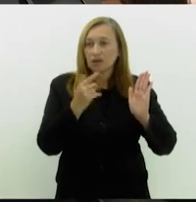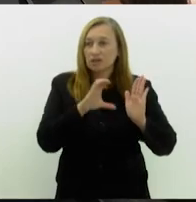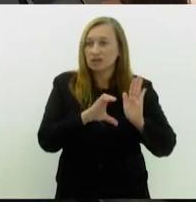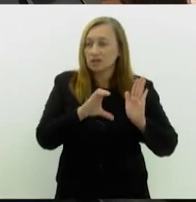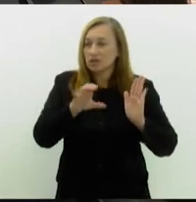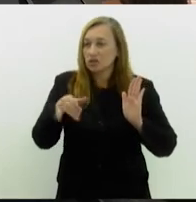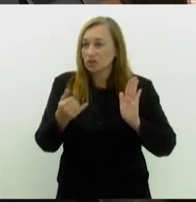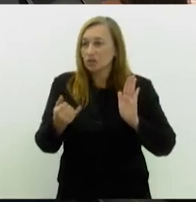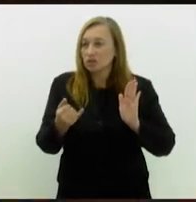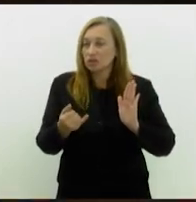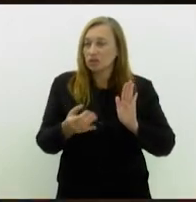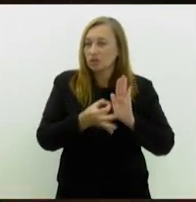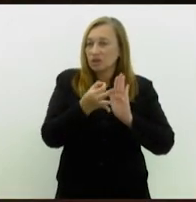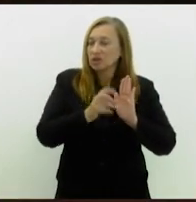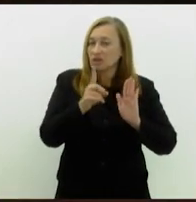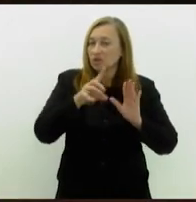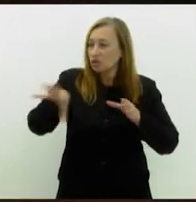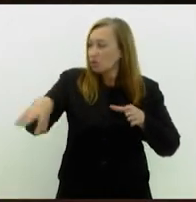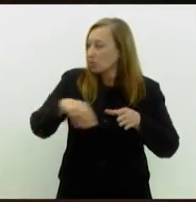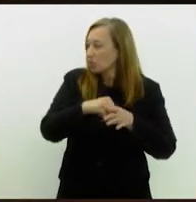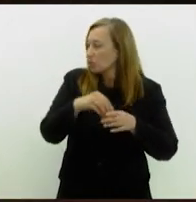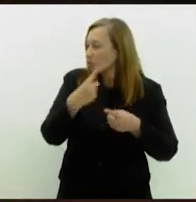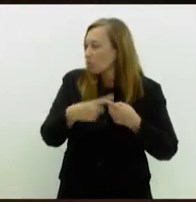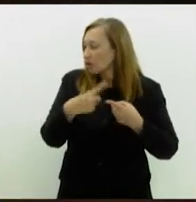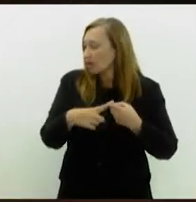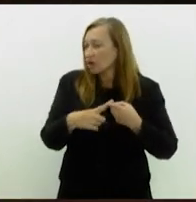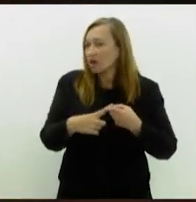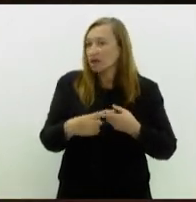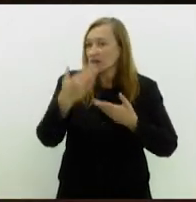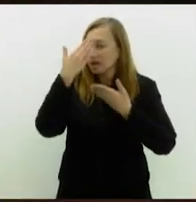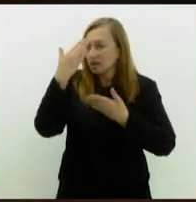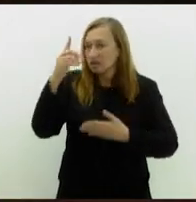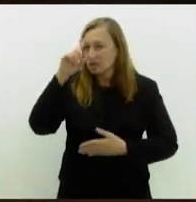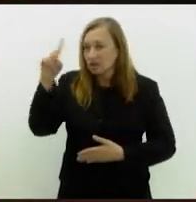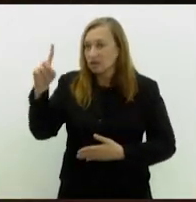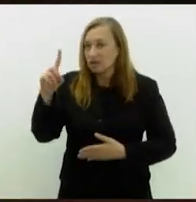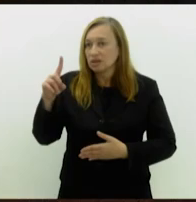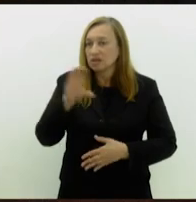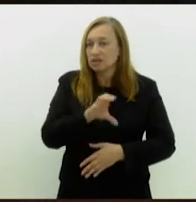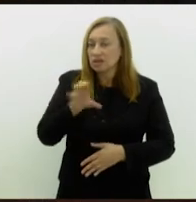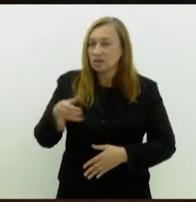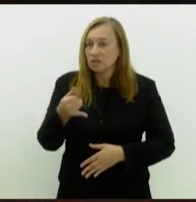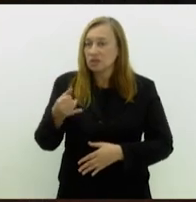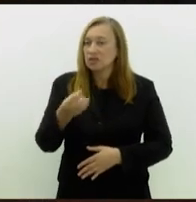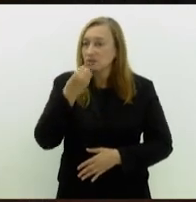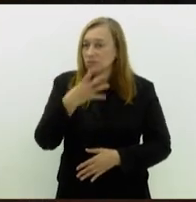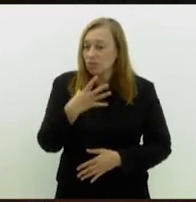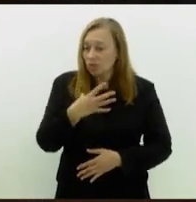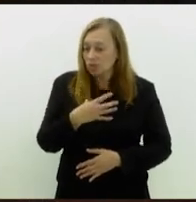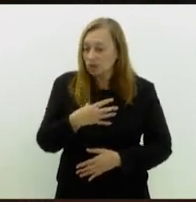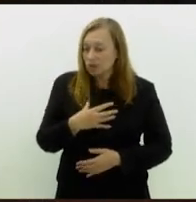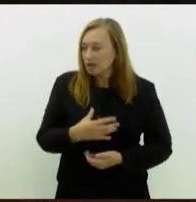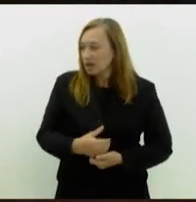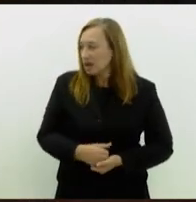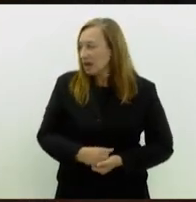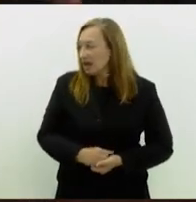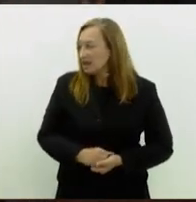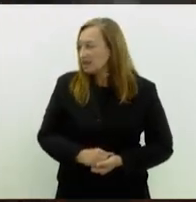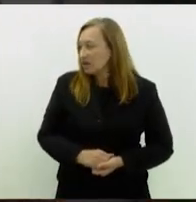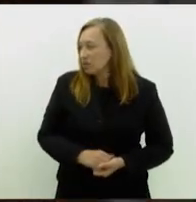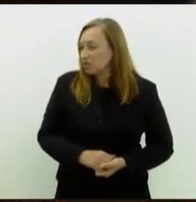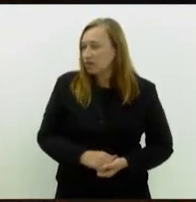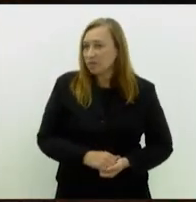entanto o parecer não foi publicado porque graças a Deus a ccj tem sido muito produtiva e posteriormente a confecção dos pareceres e